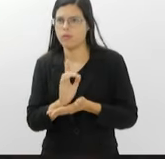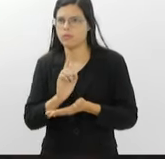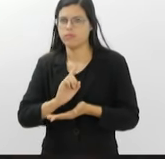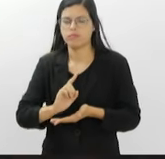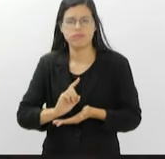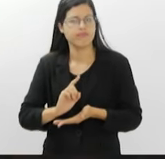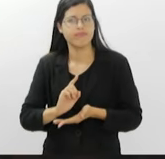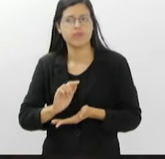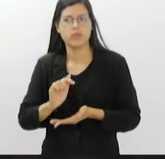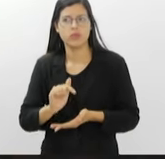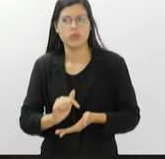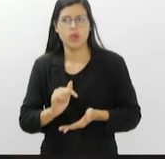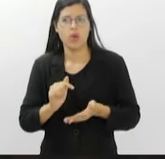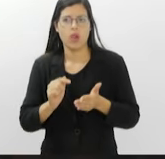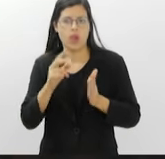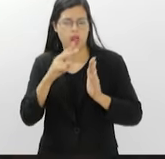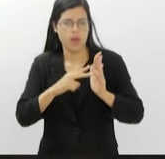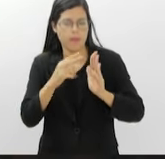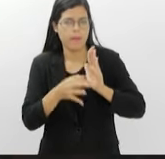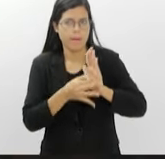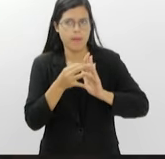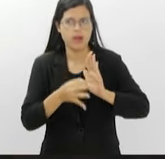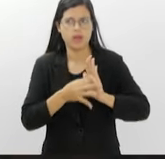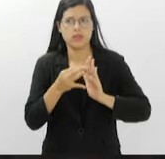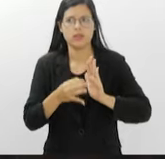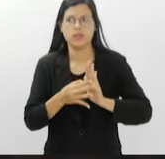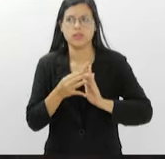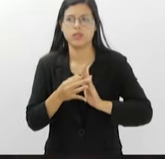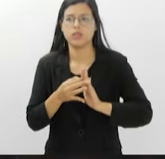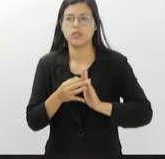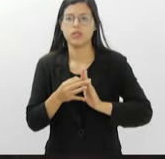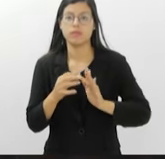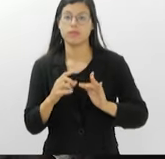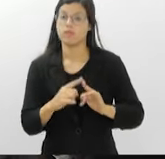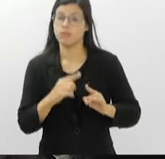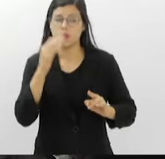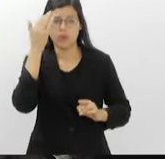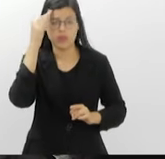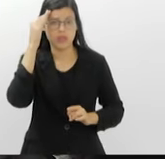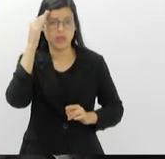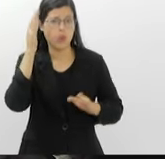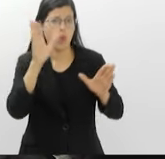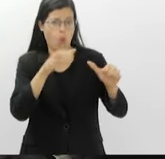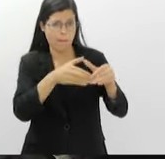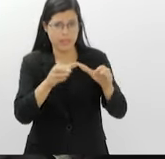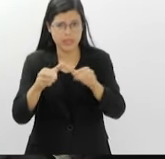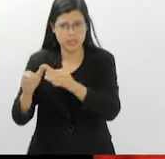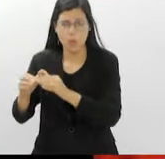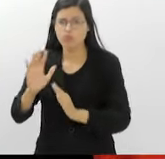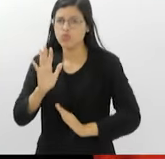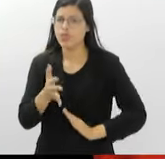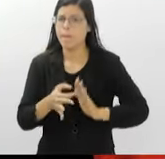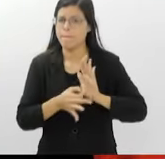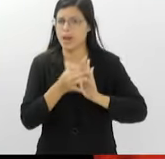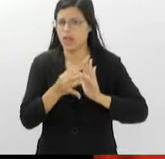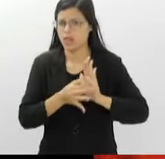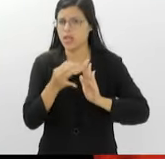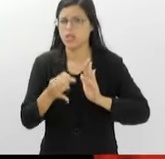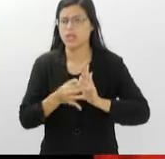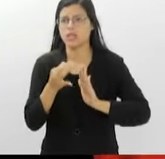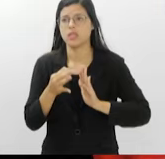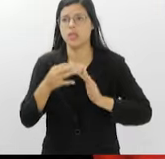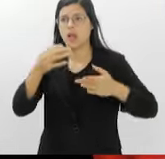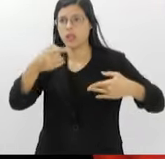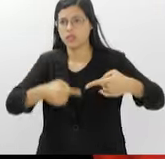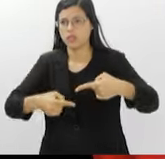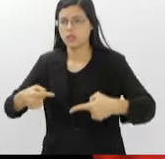os pareceres só, ficamos nesse... Mas eu entendo que as comissões já deram os pareceres. As comissões sem já deram. Problema. As comissões, discutindo...